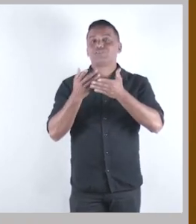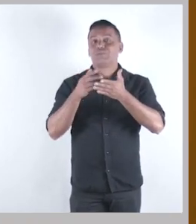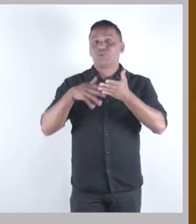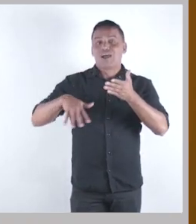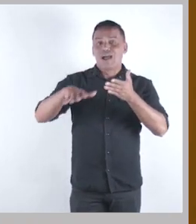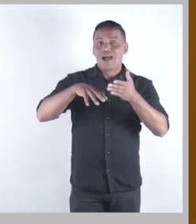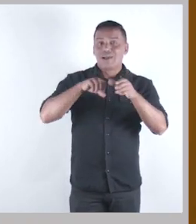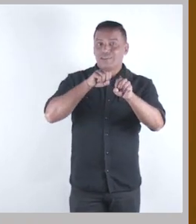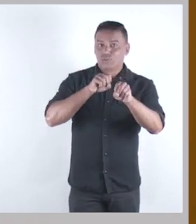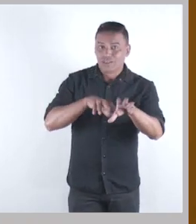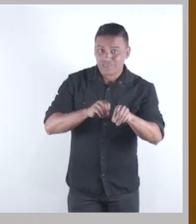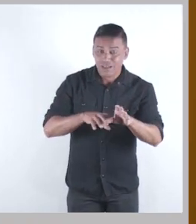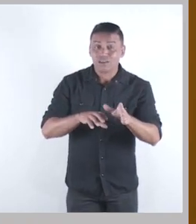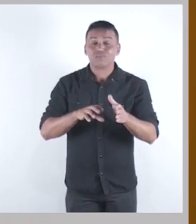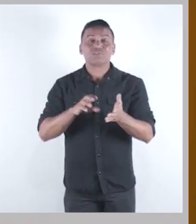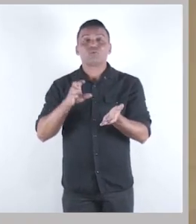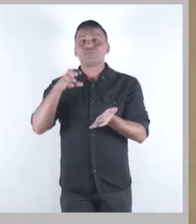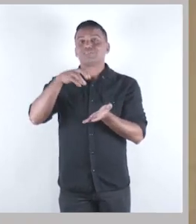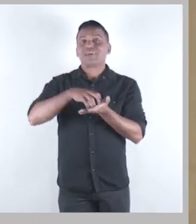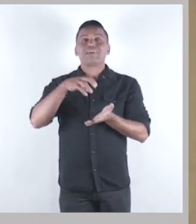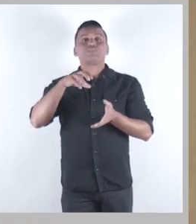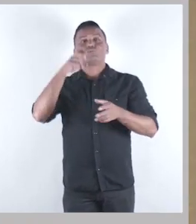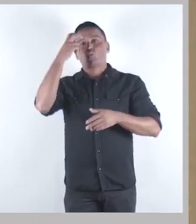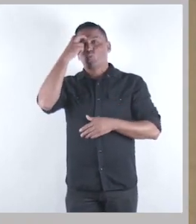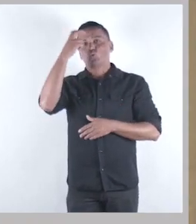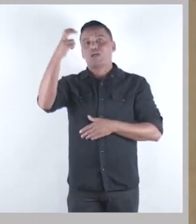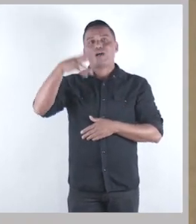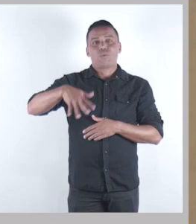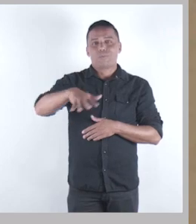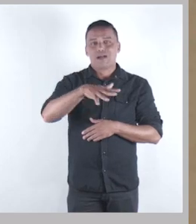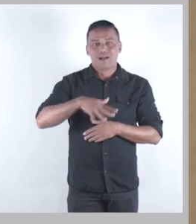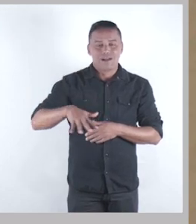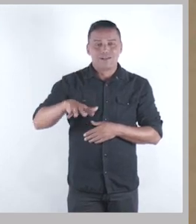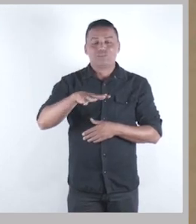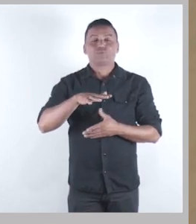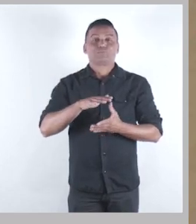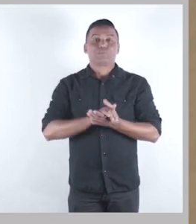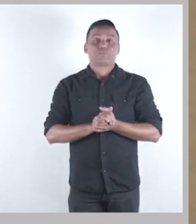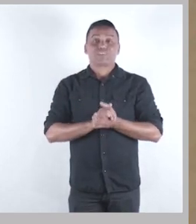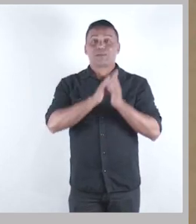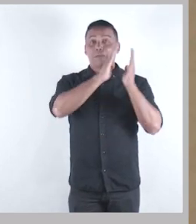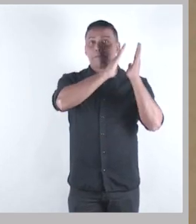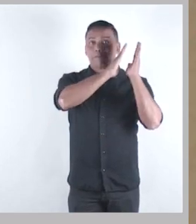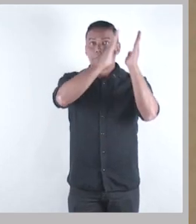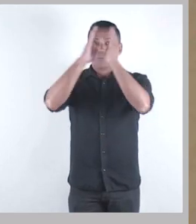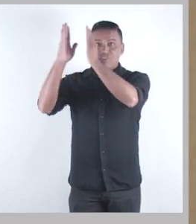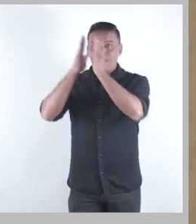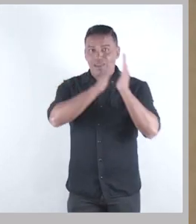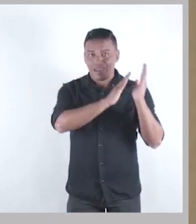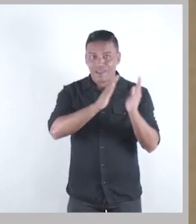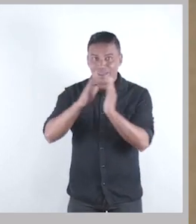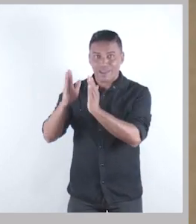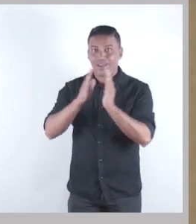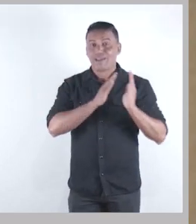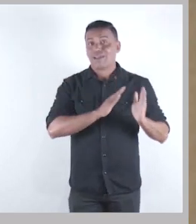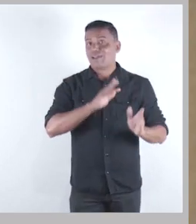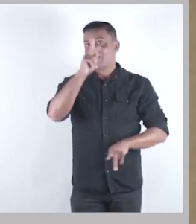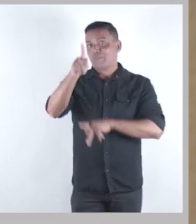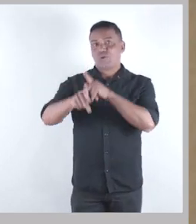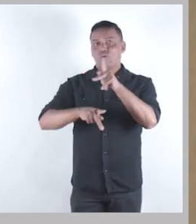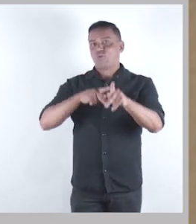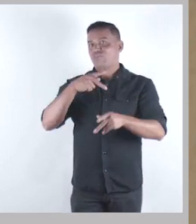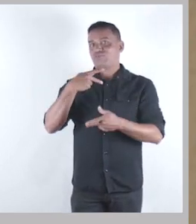Educação. São centros culturais dos bairros. Você referiu aqui bibliotecas comunitárias. Quer dizer, as